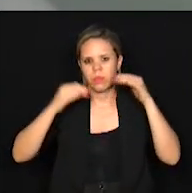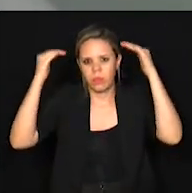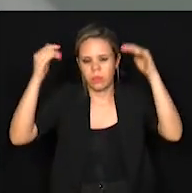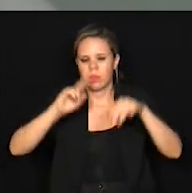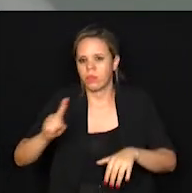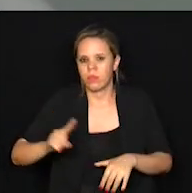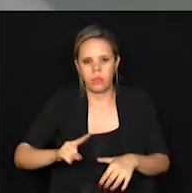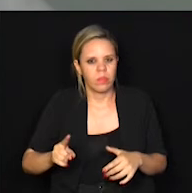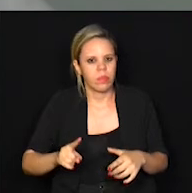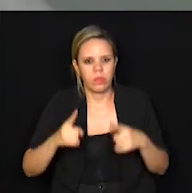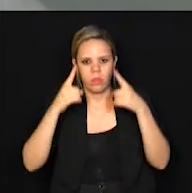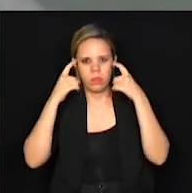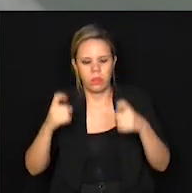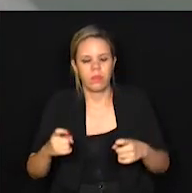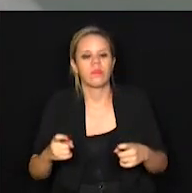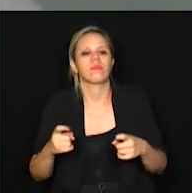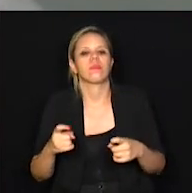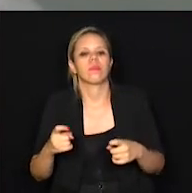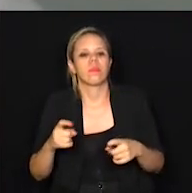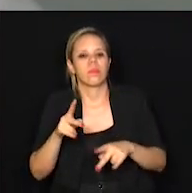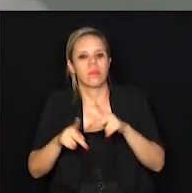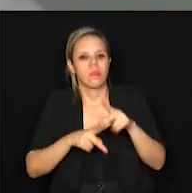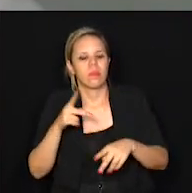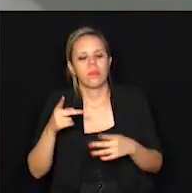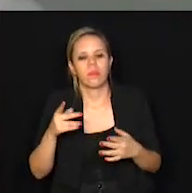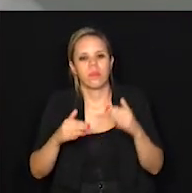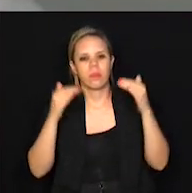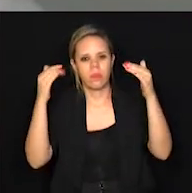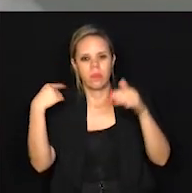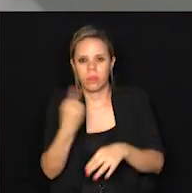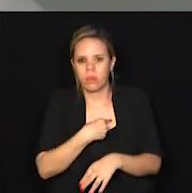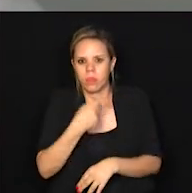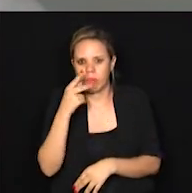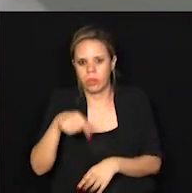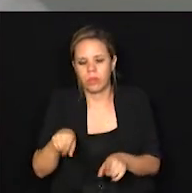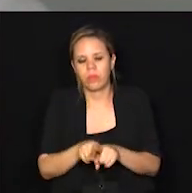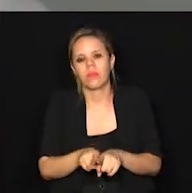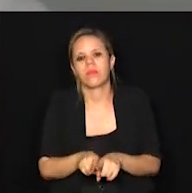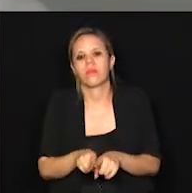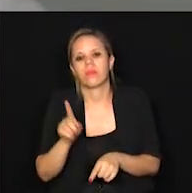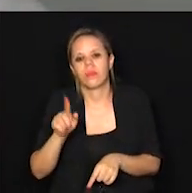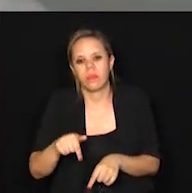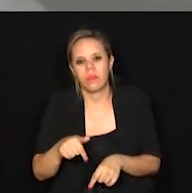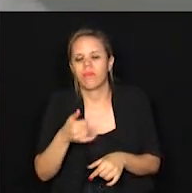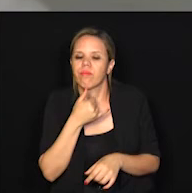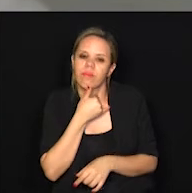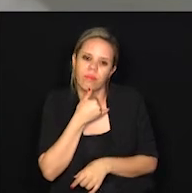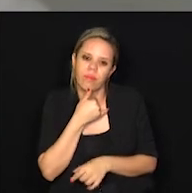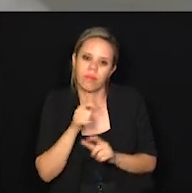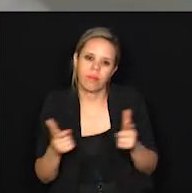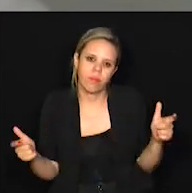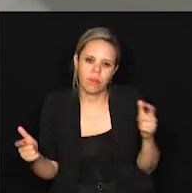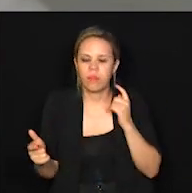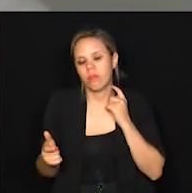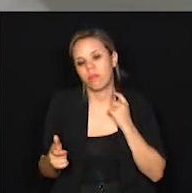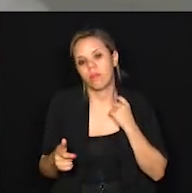e as crianças que não mostram tanto, mas já com os adultos isso é diferente. Ou até